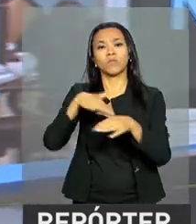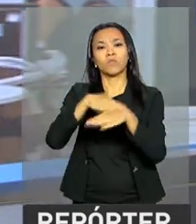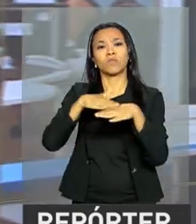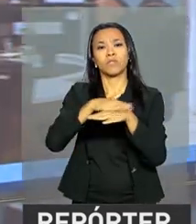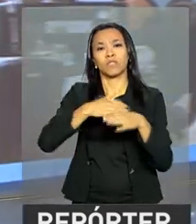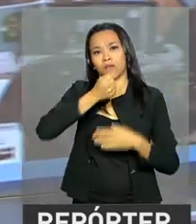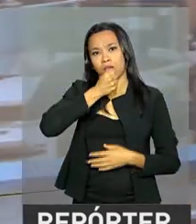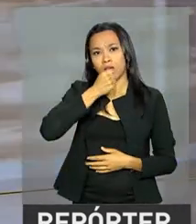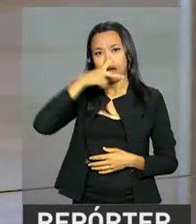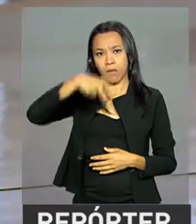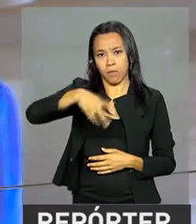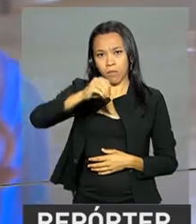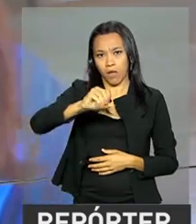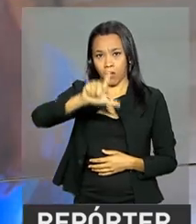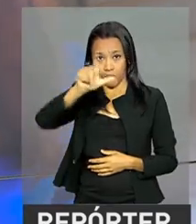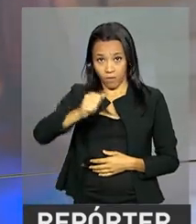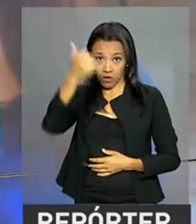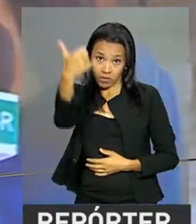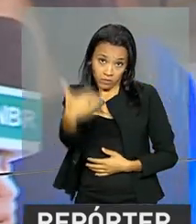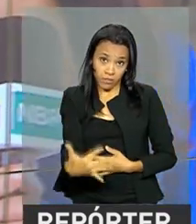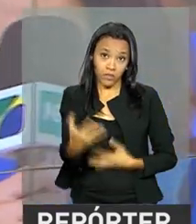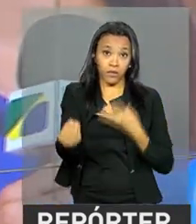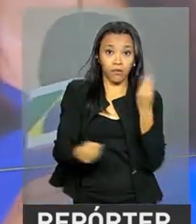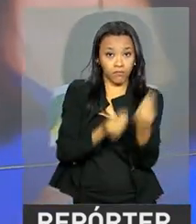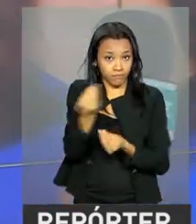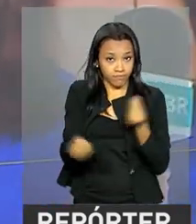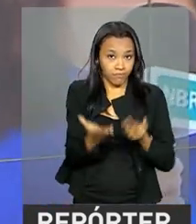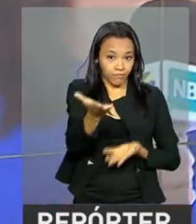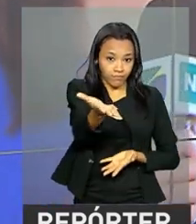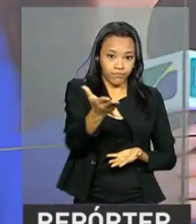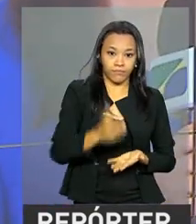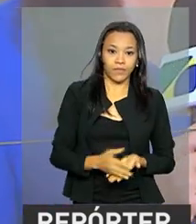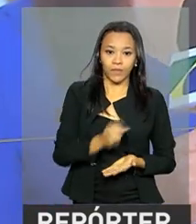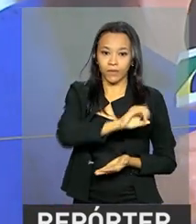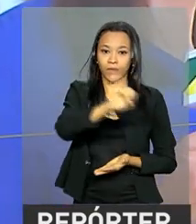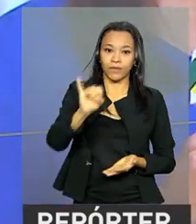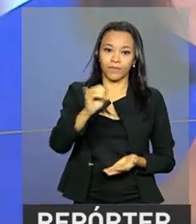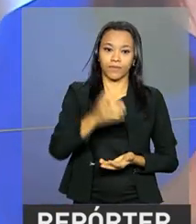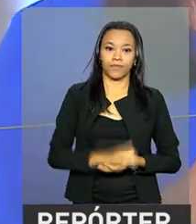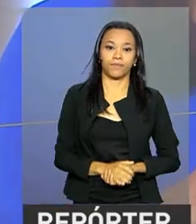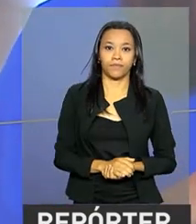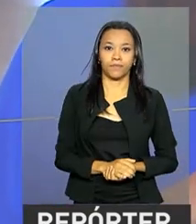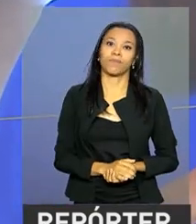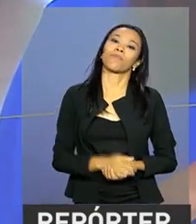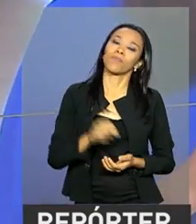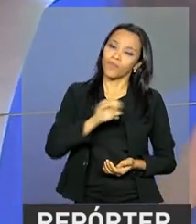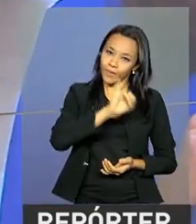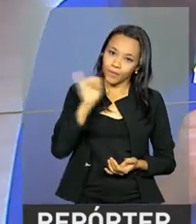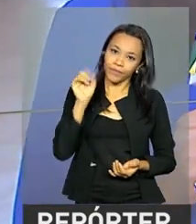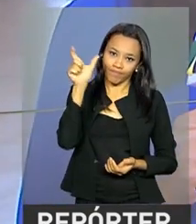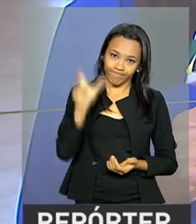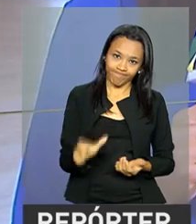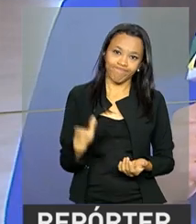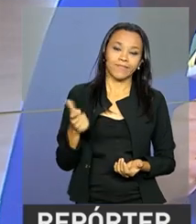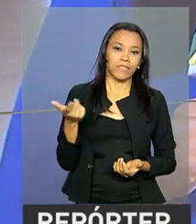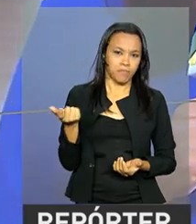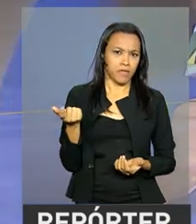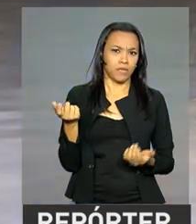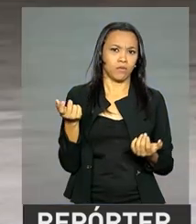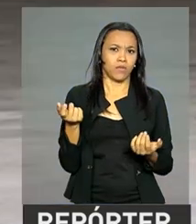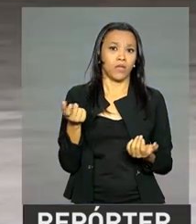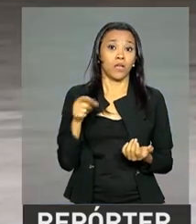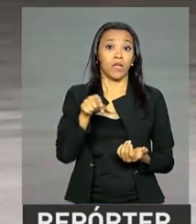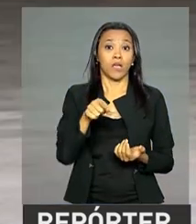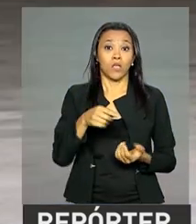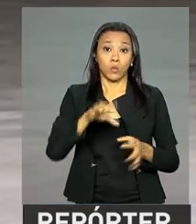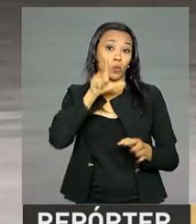deor que tem as informações ao vivo pra gente lá do Palácio Planalto Oi Paola Oi Leandro olha Leandro pela sua conta no Twitter